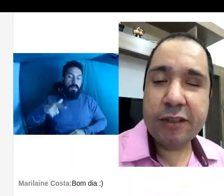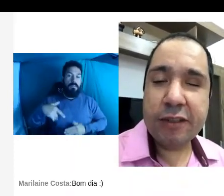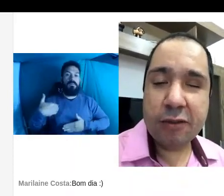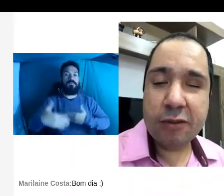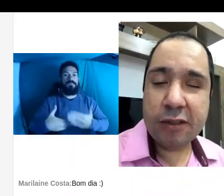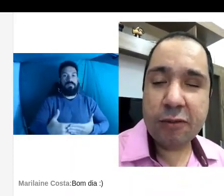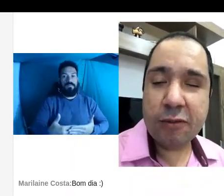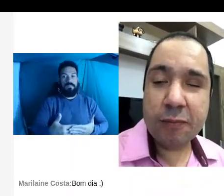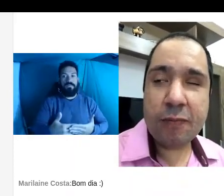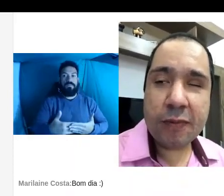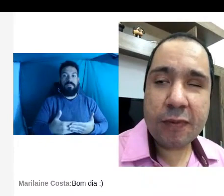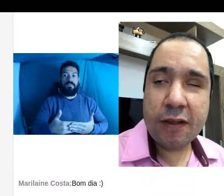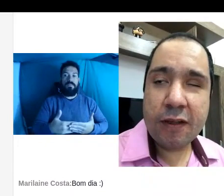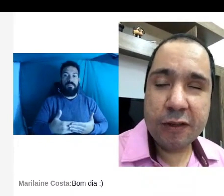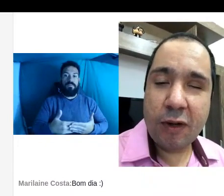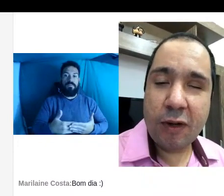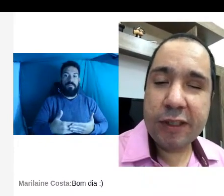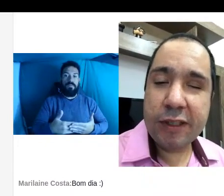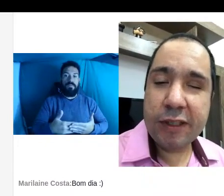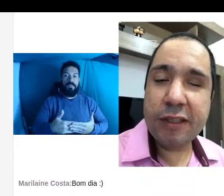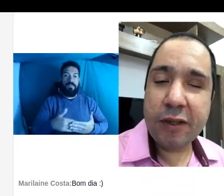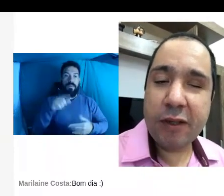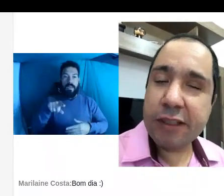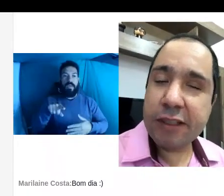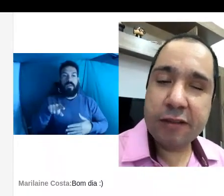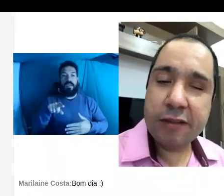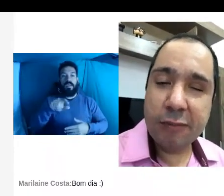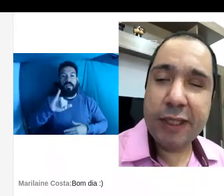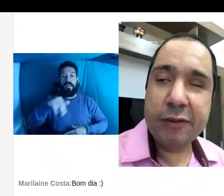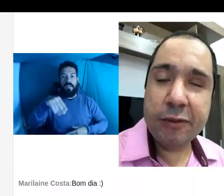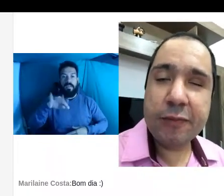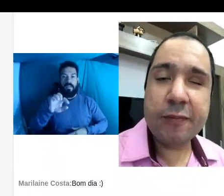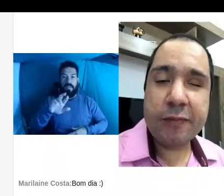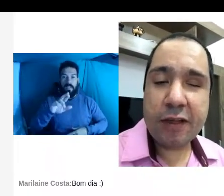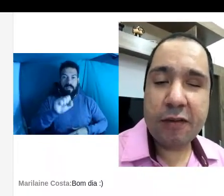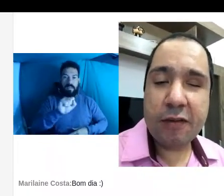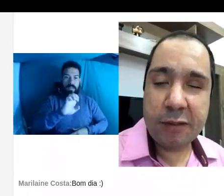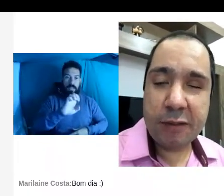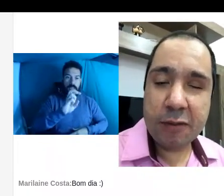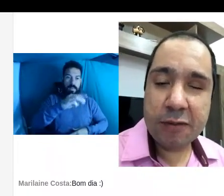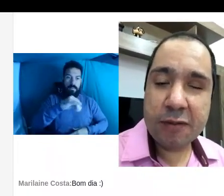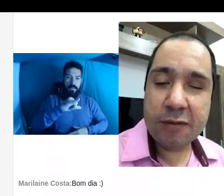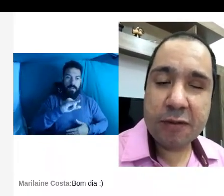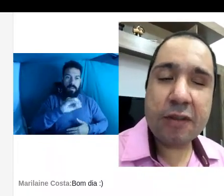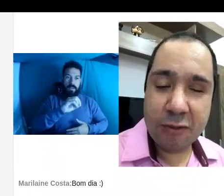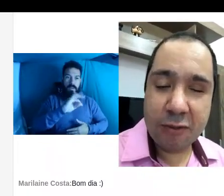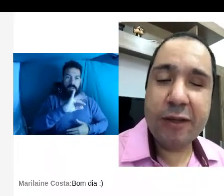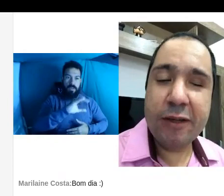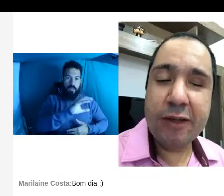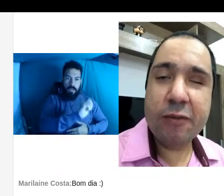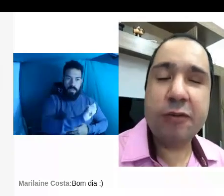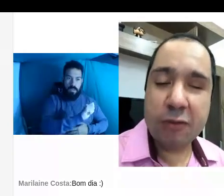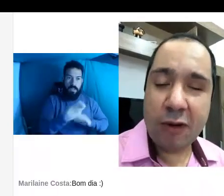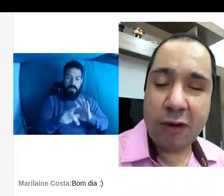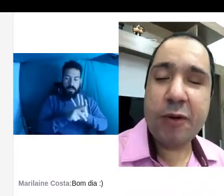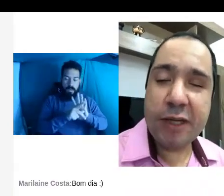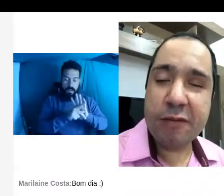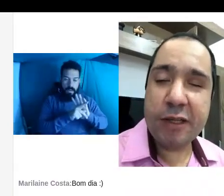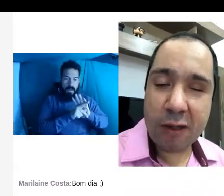tradução ou intersemiótica do meio verbal, do visual do